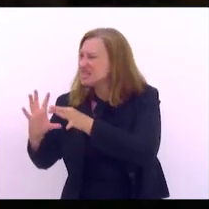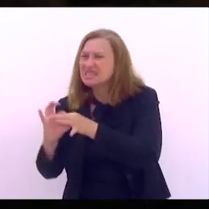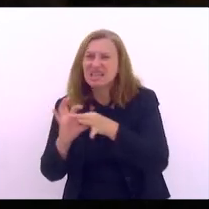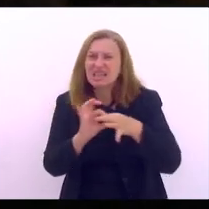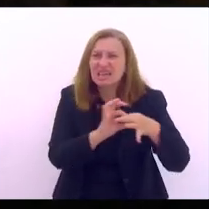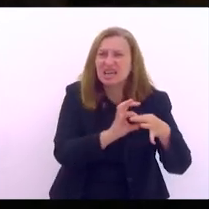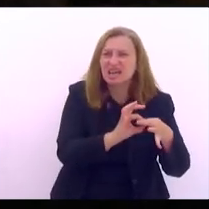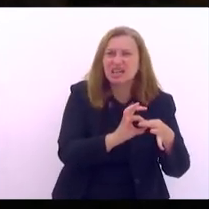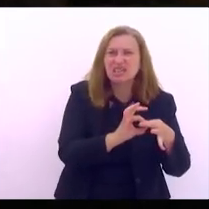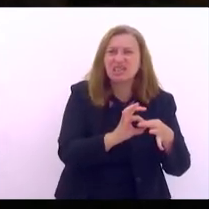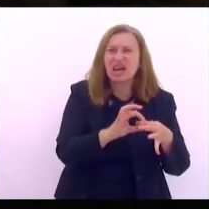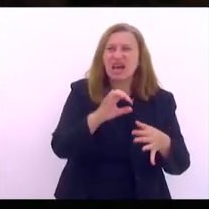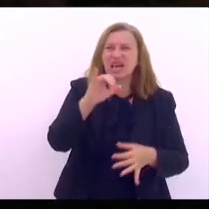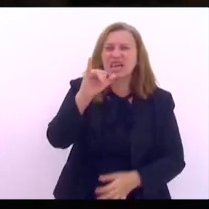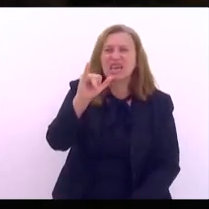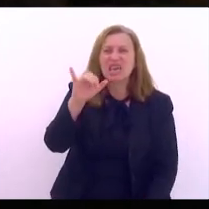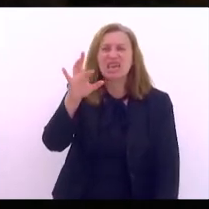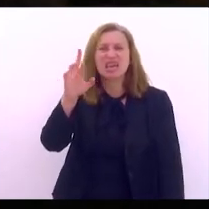se alinhando ao Irã.